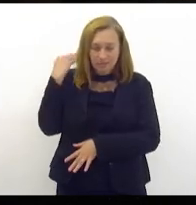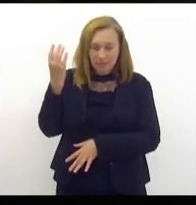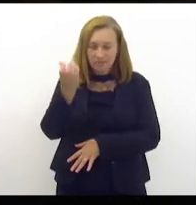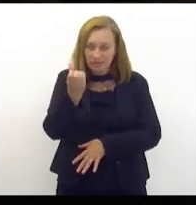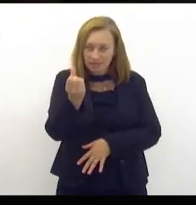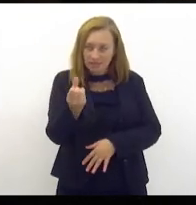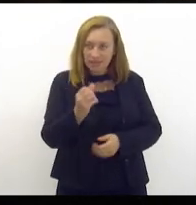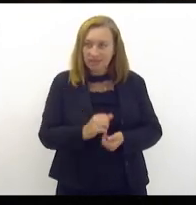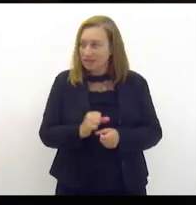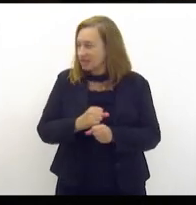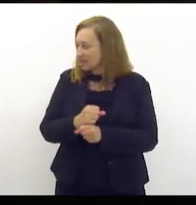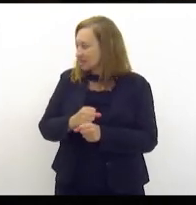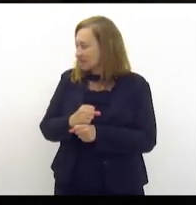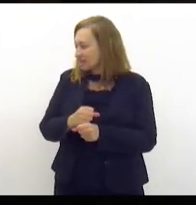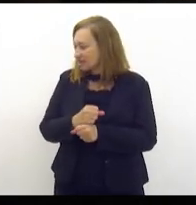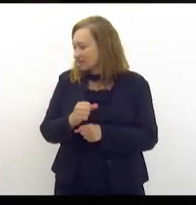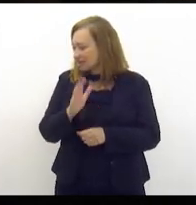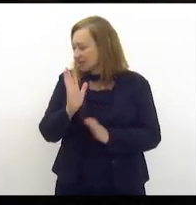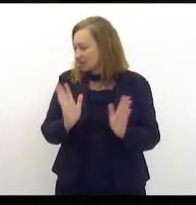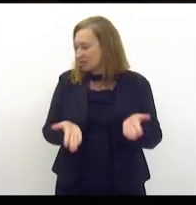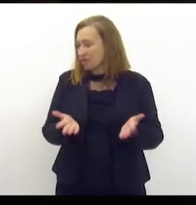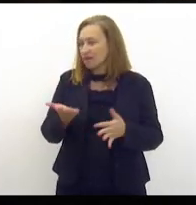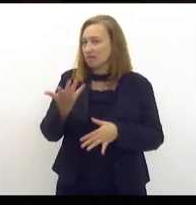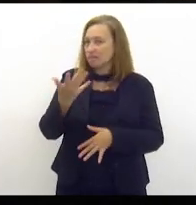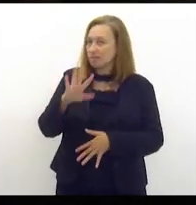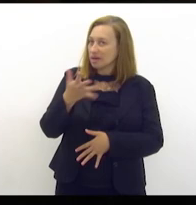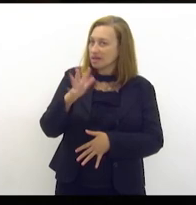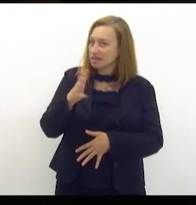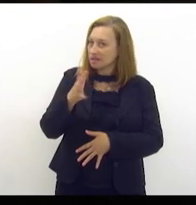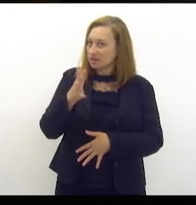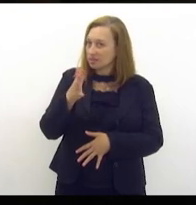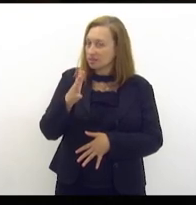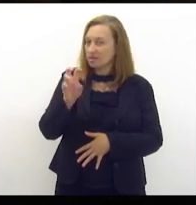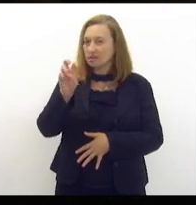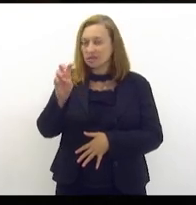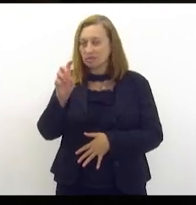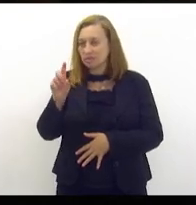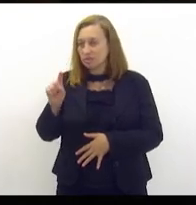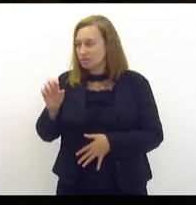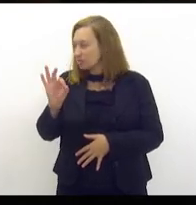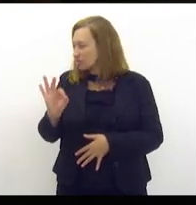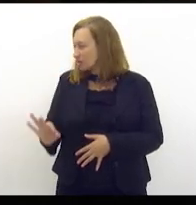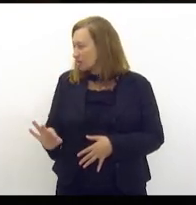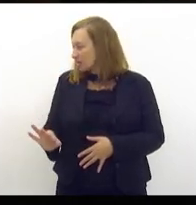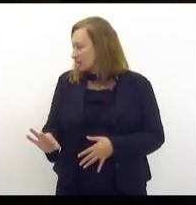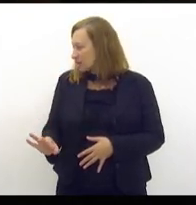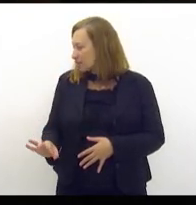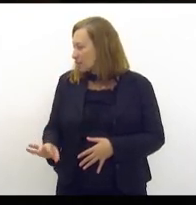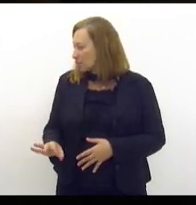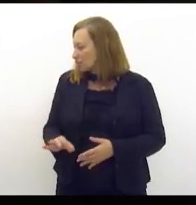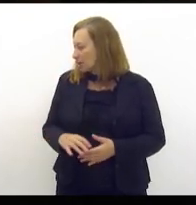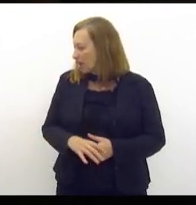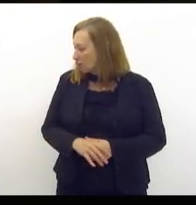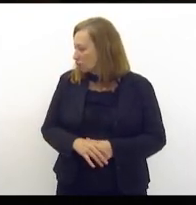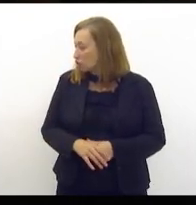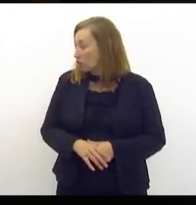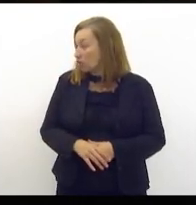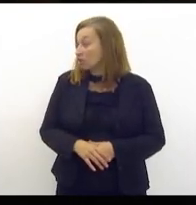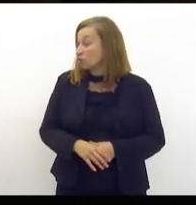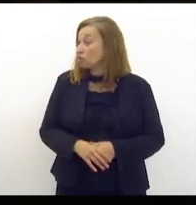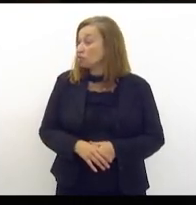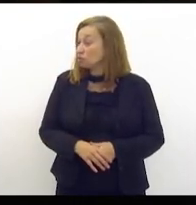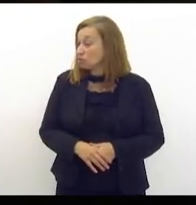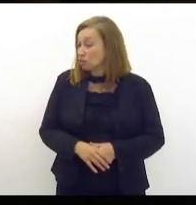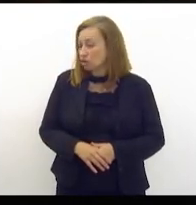e esse ano vai ser aproximadamente 5%. A inflação deve fechar 4,8%, por